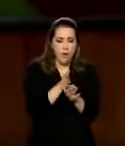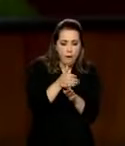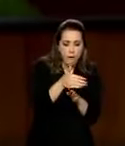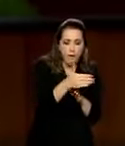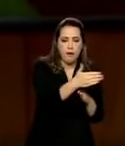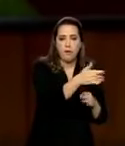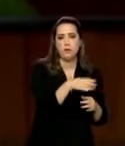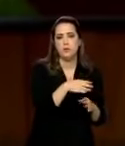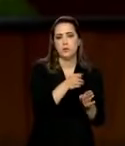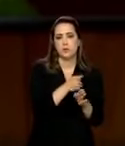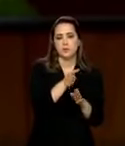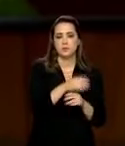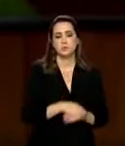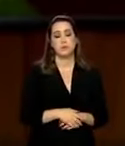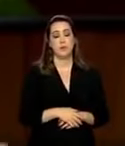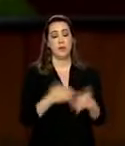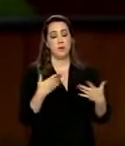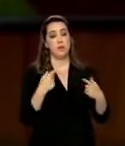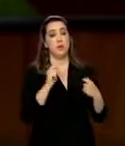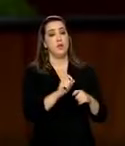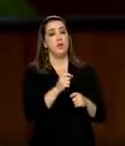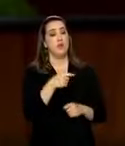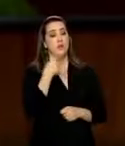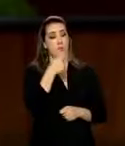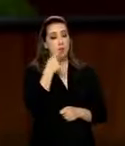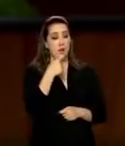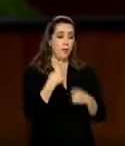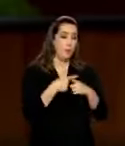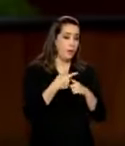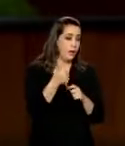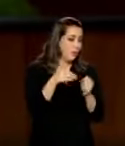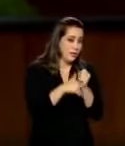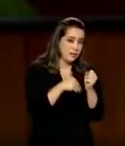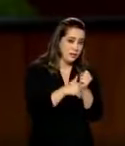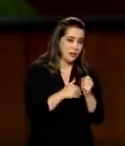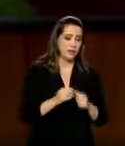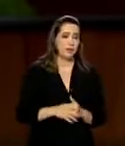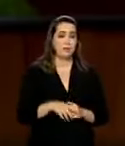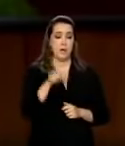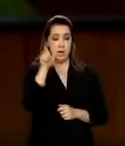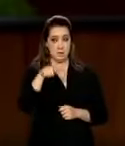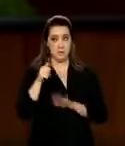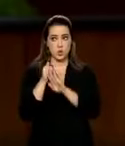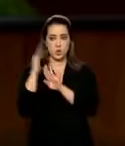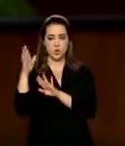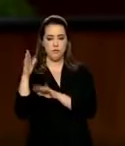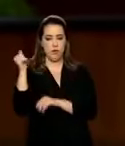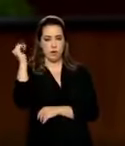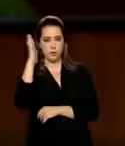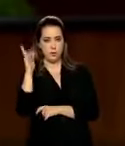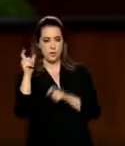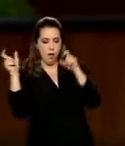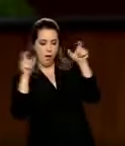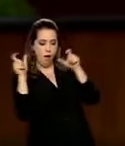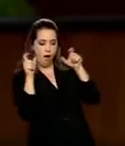é segredo, até porque quem tem interesse na Amazônia, em especial o pessoal de fora do Brasil, já toma medidas